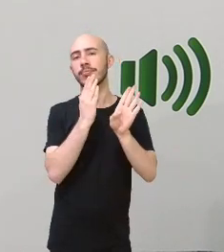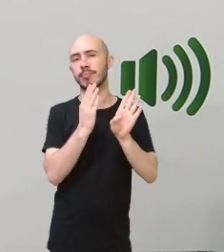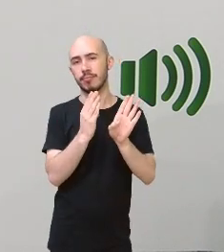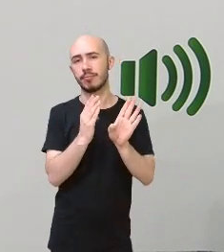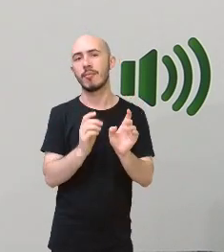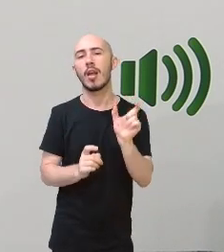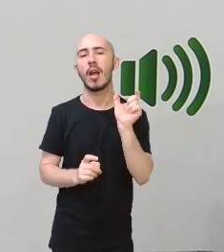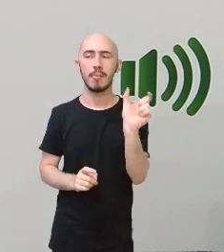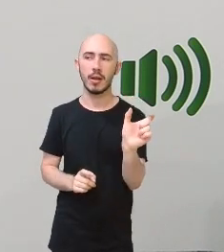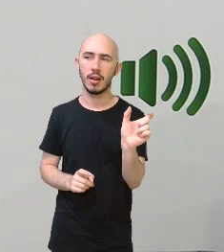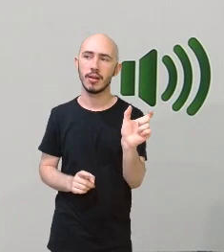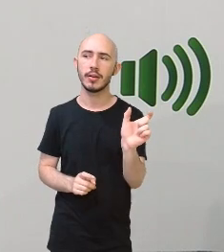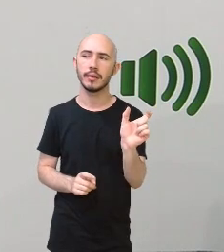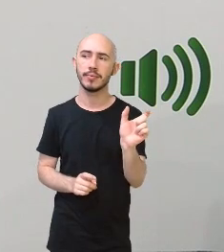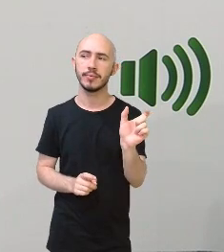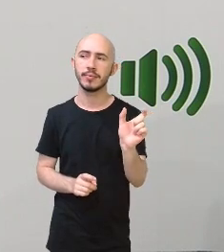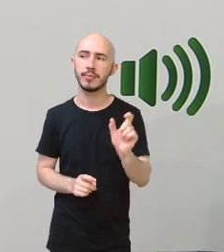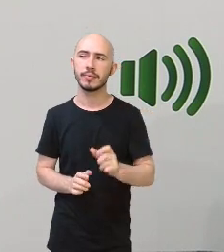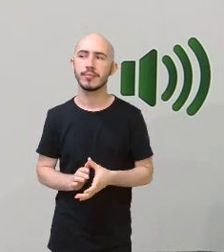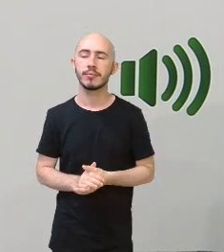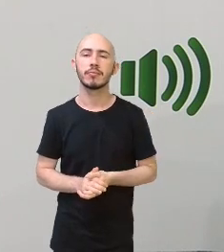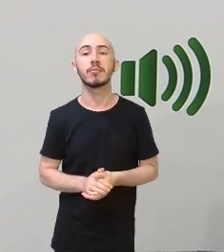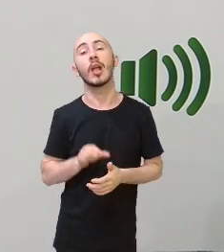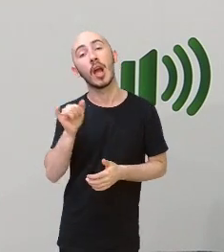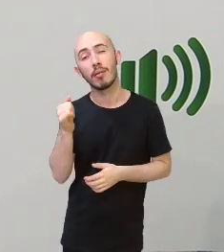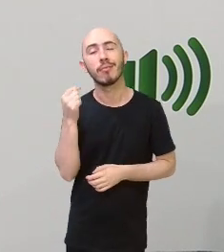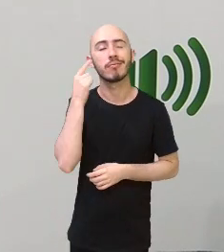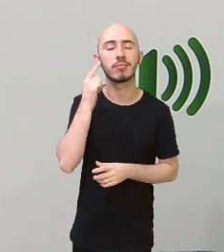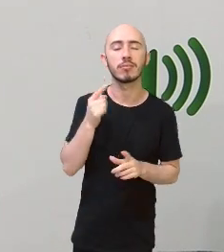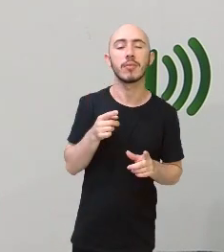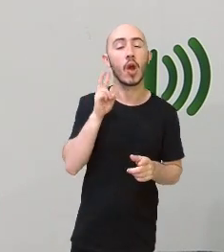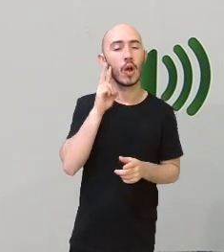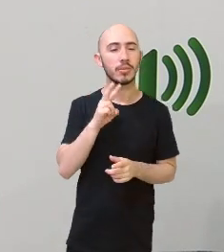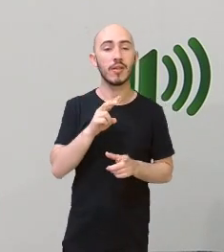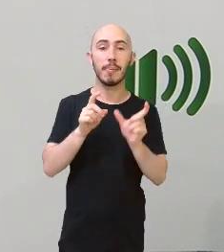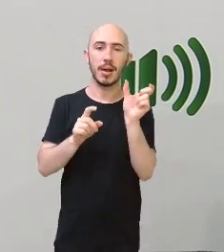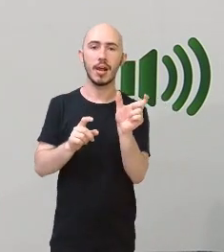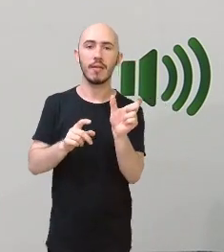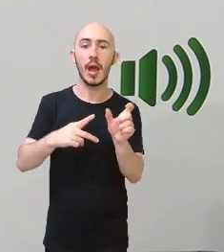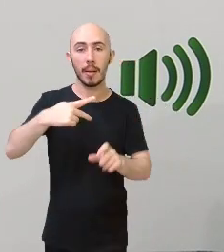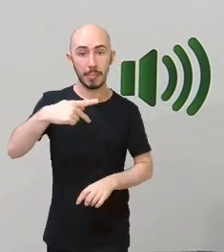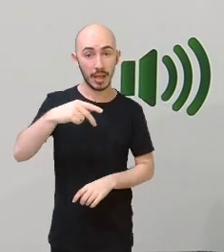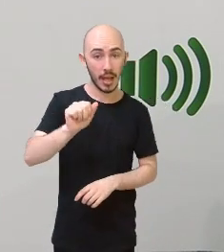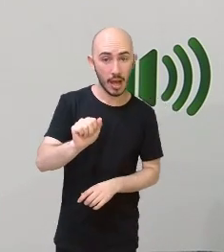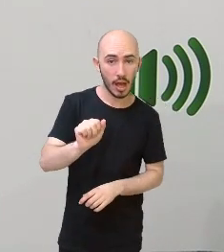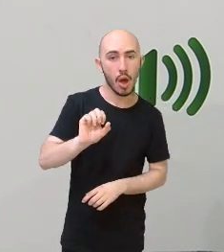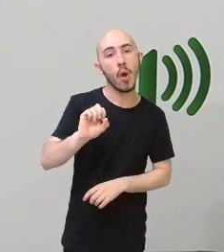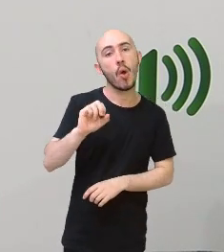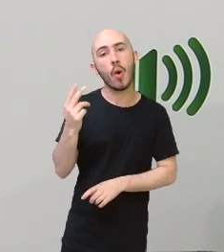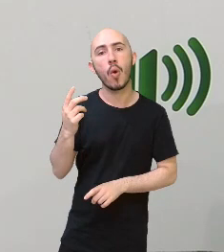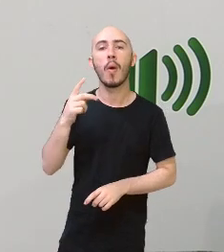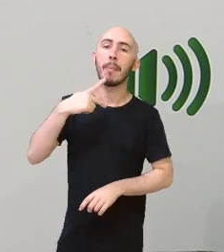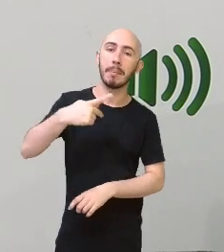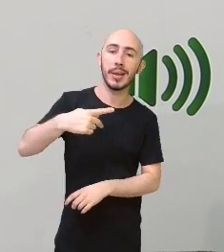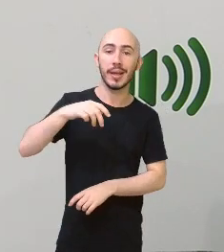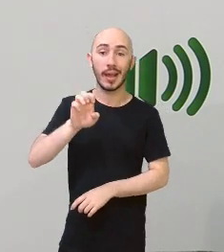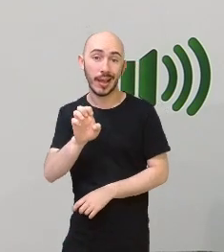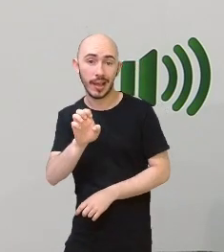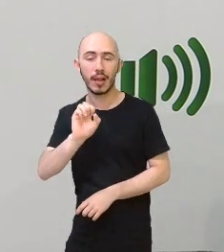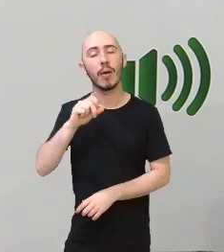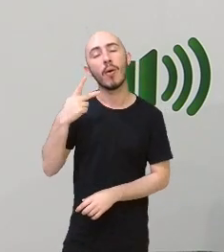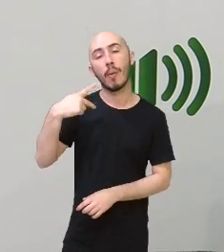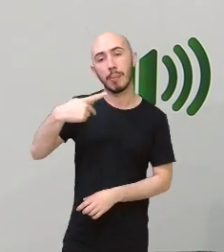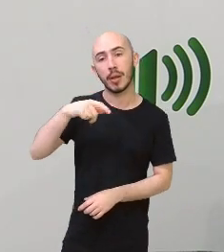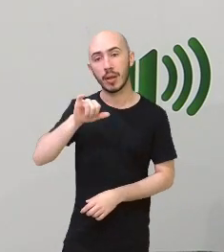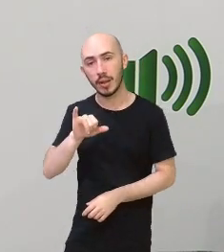você vai ver se a palavra é PA, se é com PE, PI, PO, PU, aí tem as consoantes também, PR,